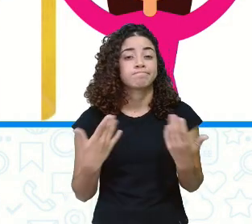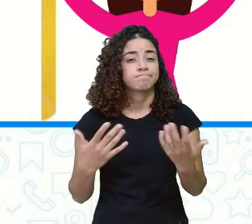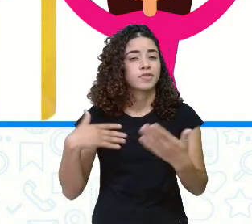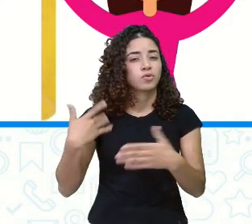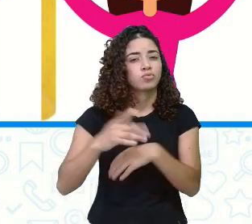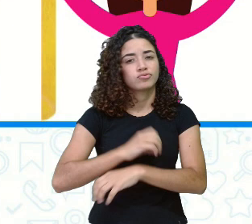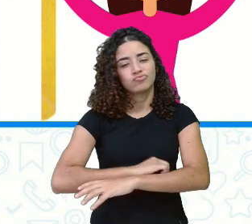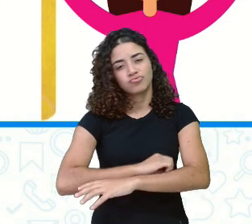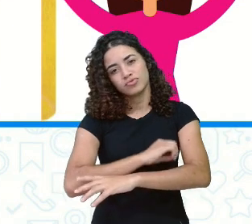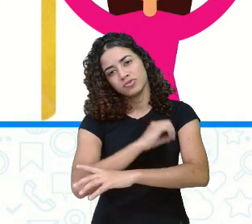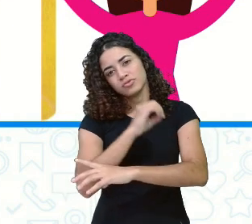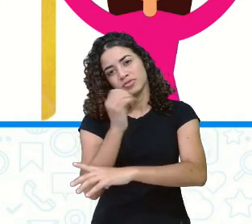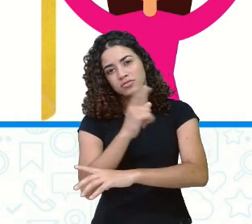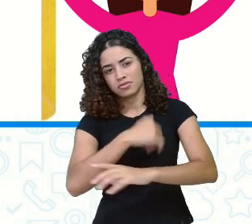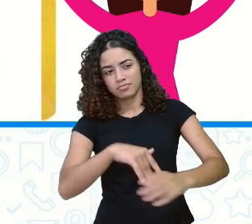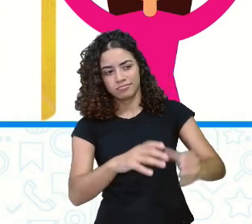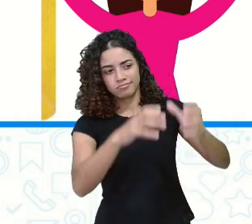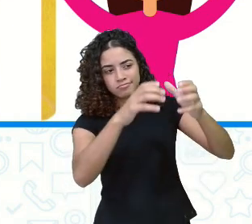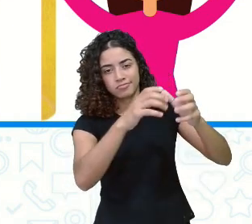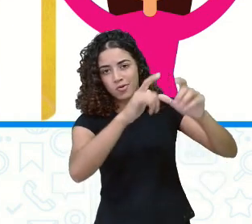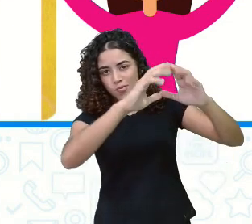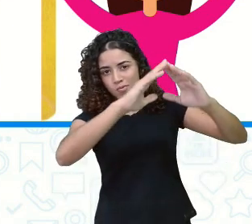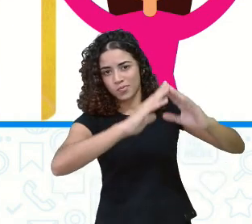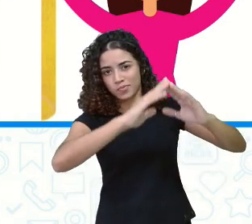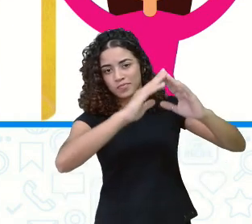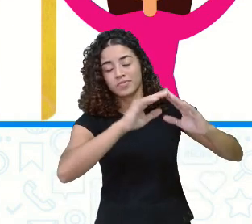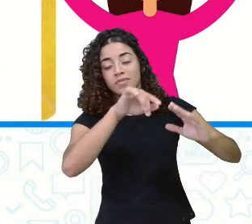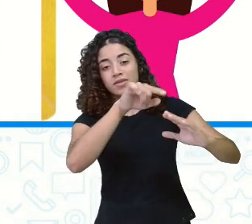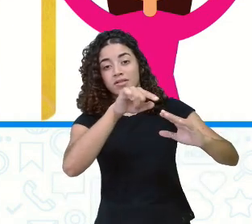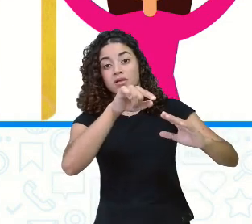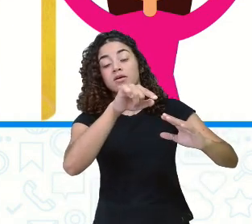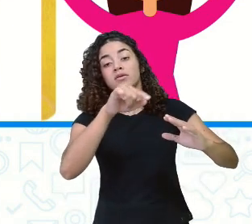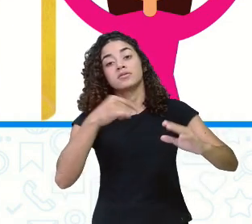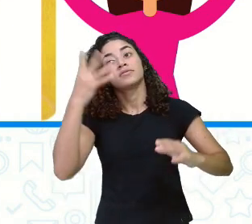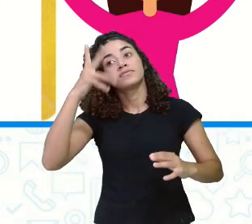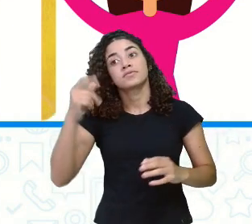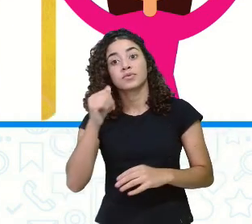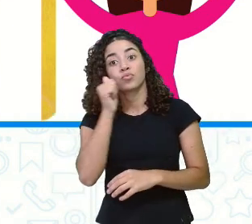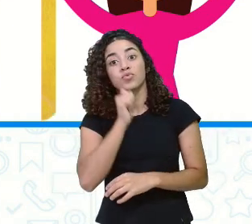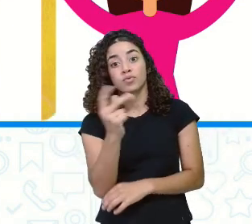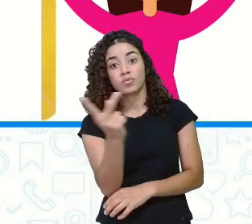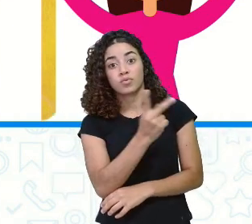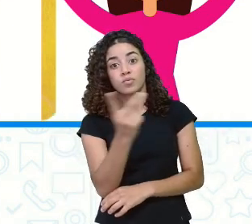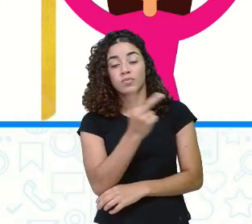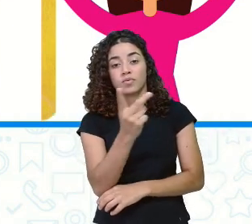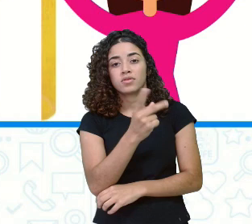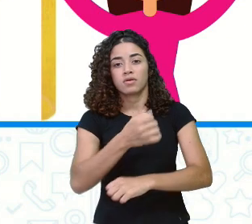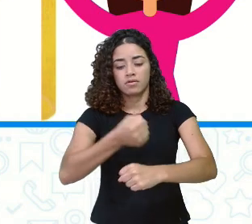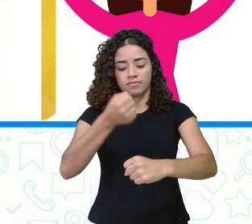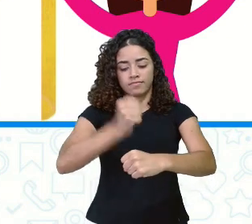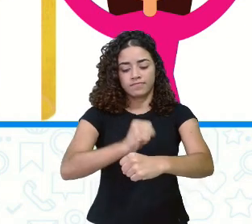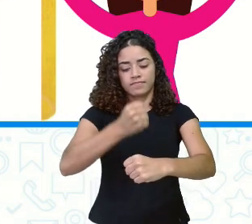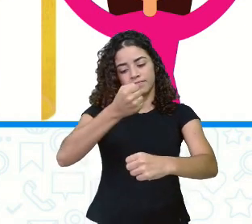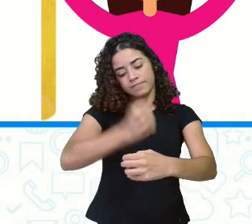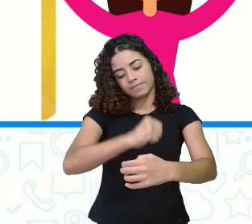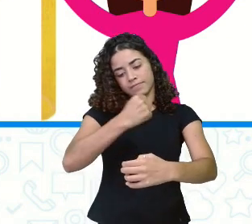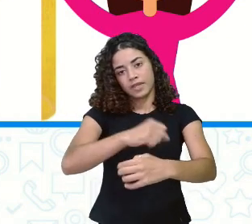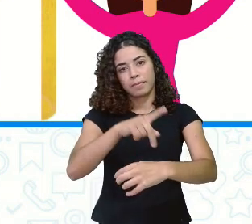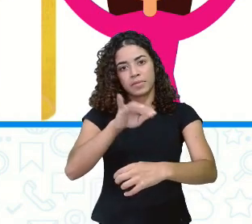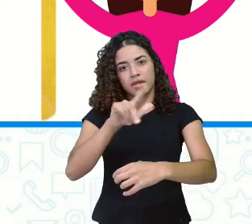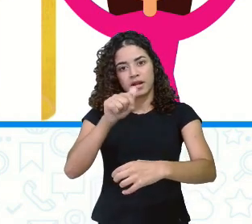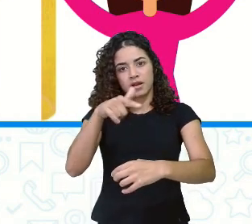numa aldeia africana, duas mulheres estavam com seus pilões amassando grãos de